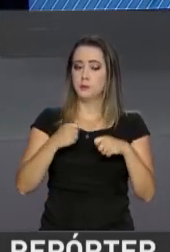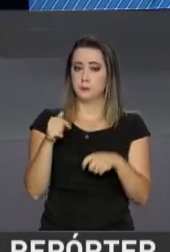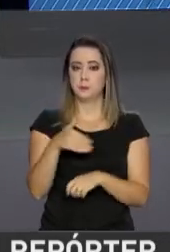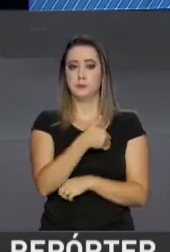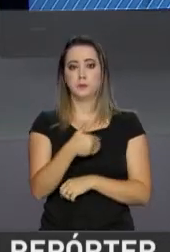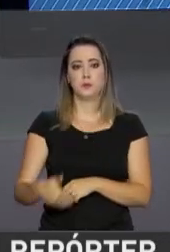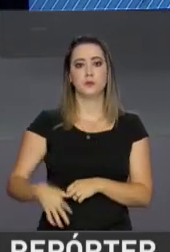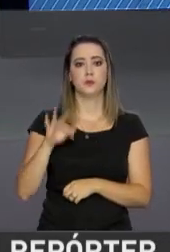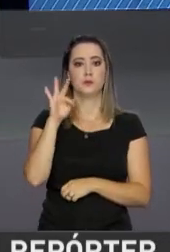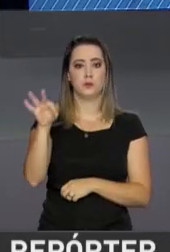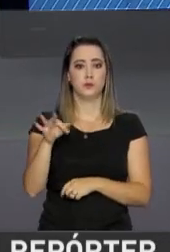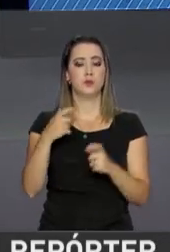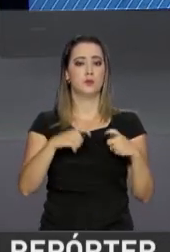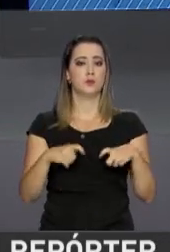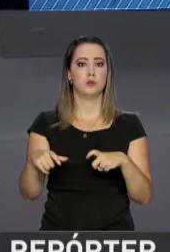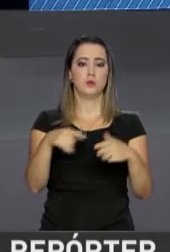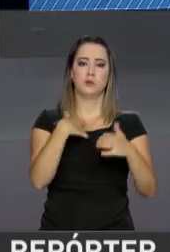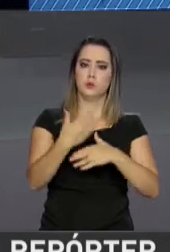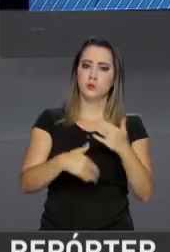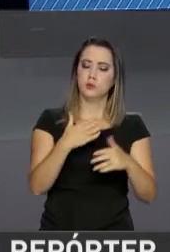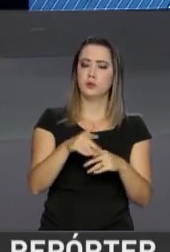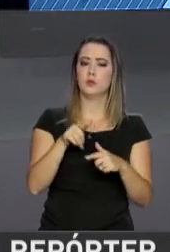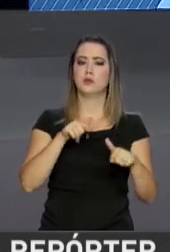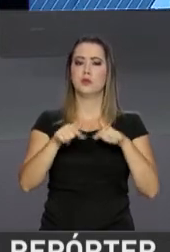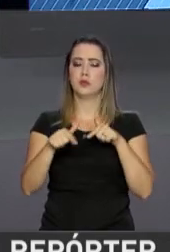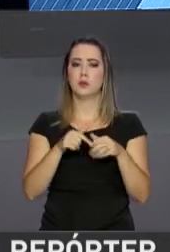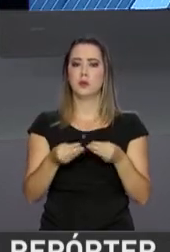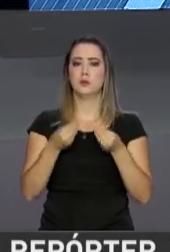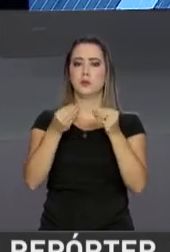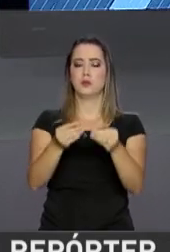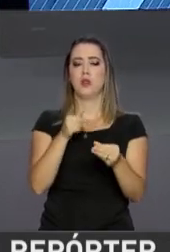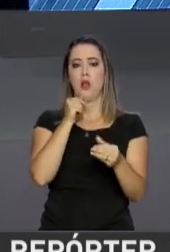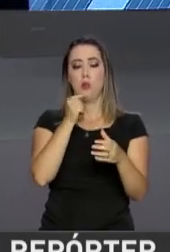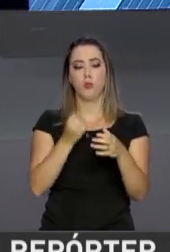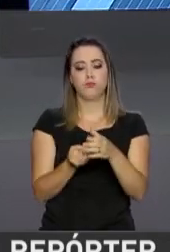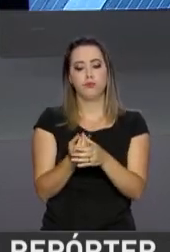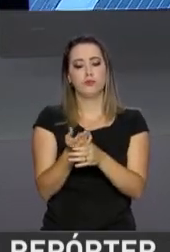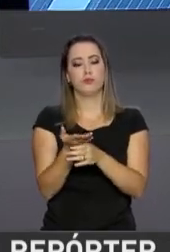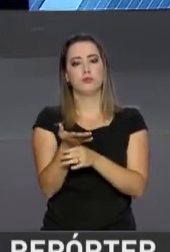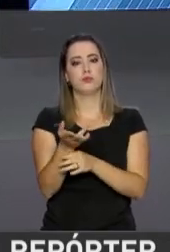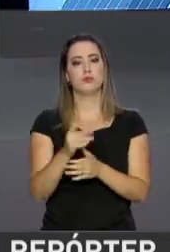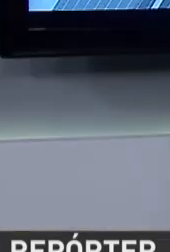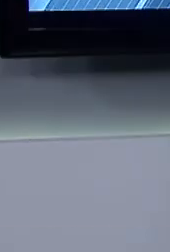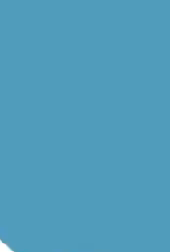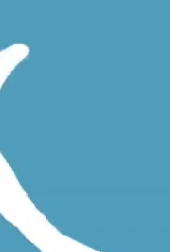federal e locais desenvolvem ações para garantir as fontes de água doce